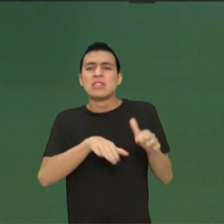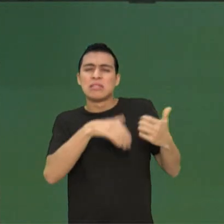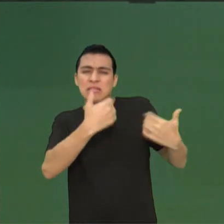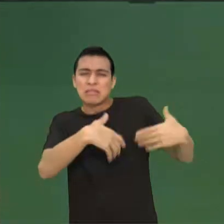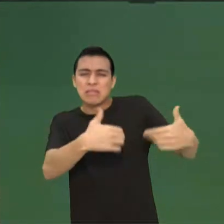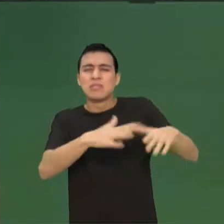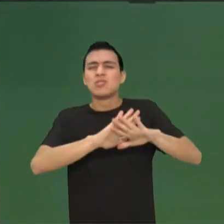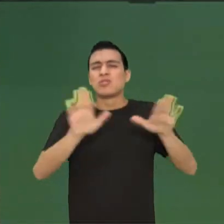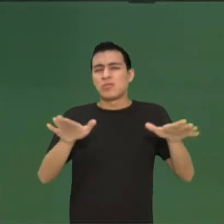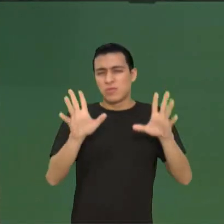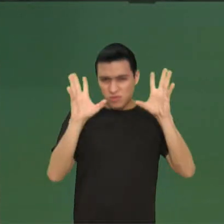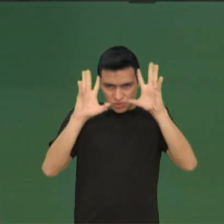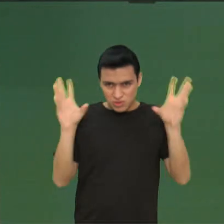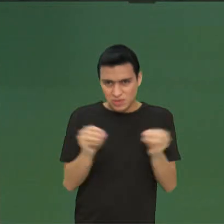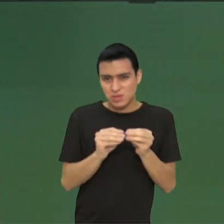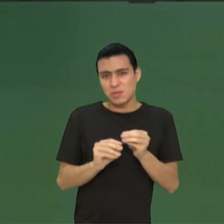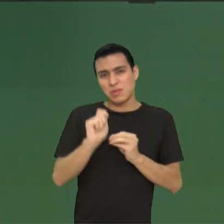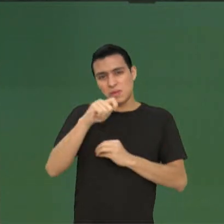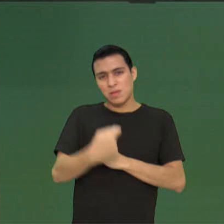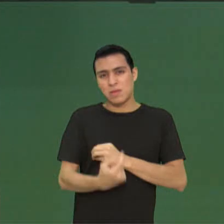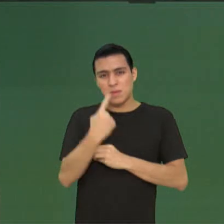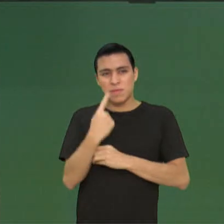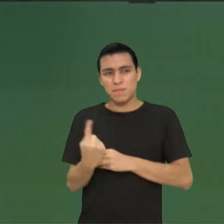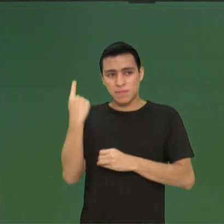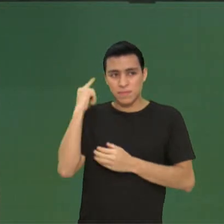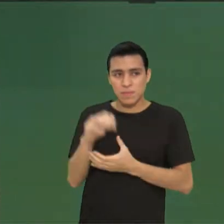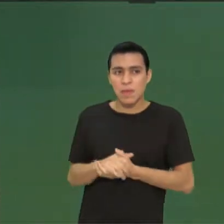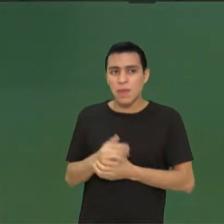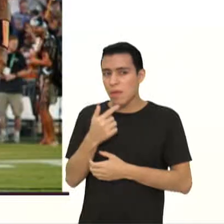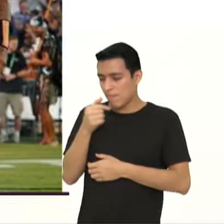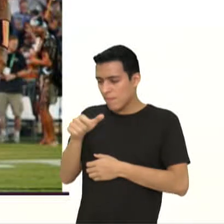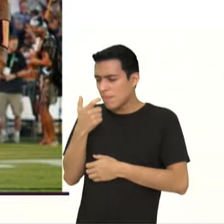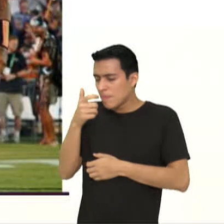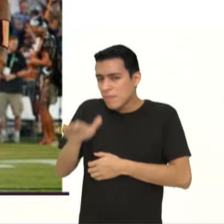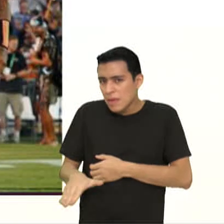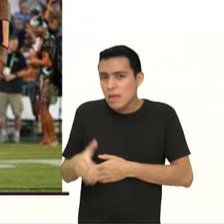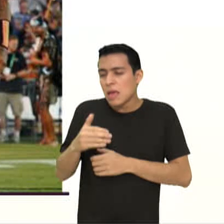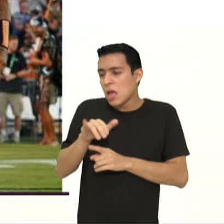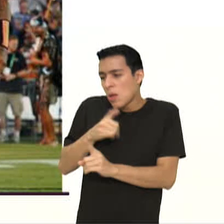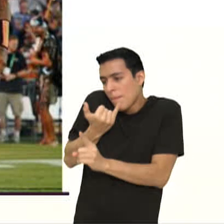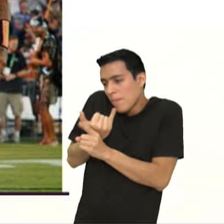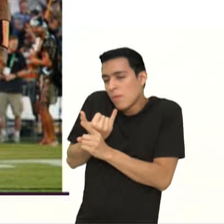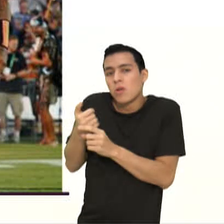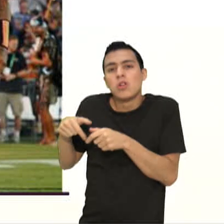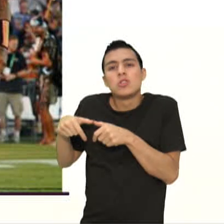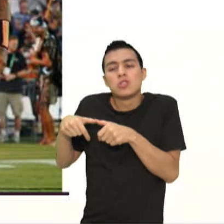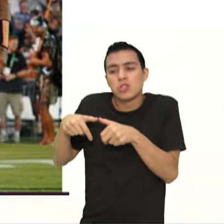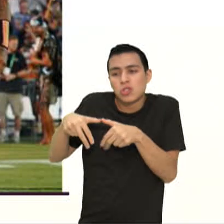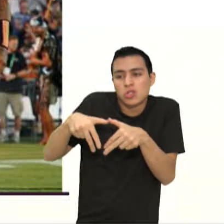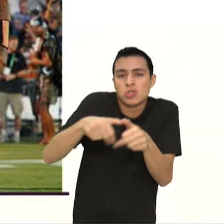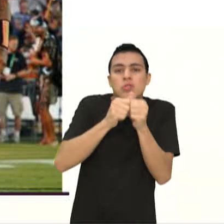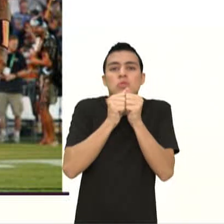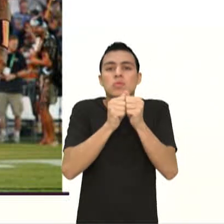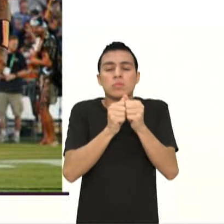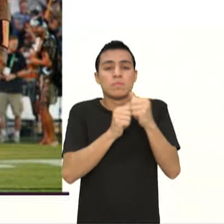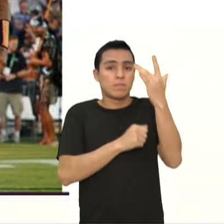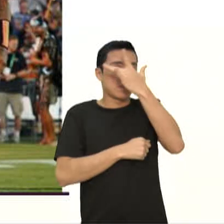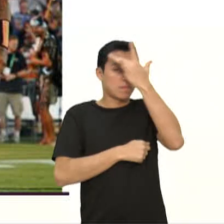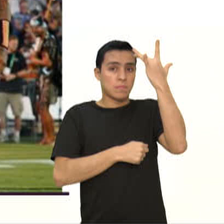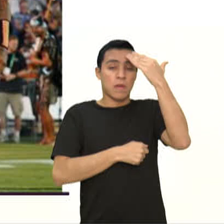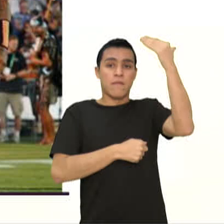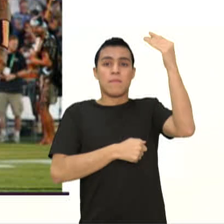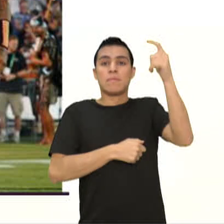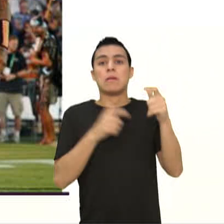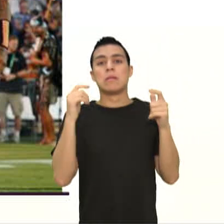Sangue A pode receber de A e do zero. O B pode receber do B e do zero. E o AB, como ele conhece todas